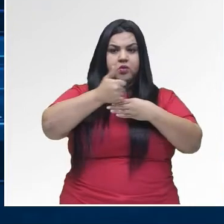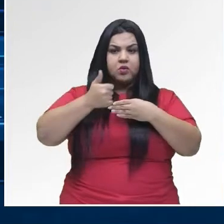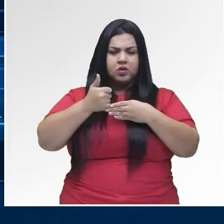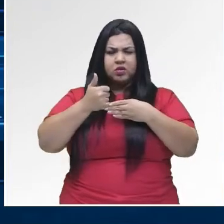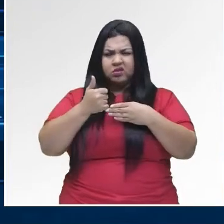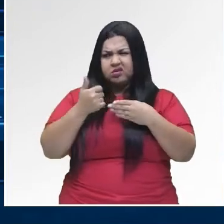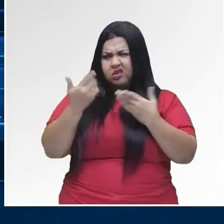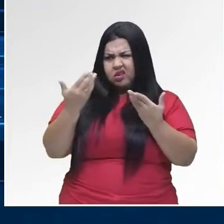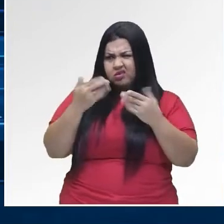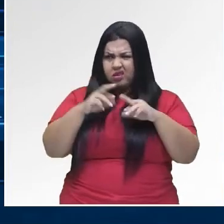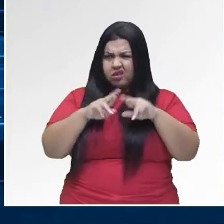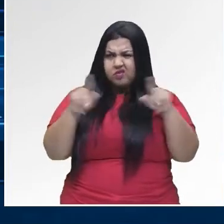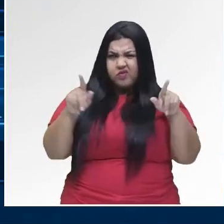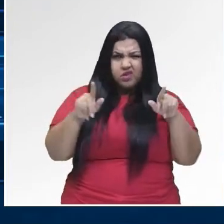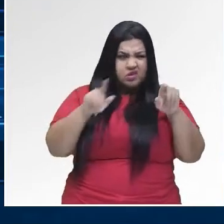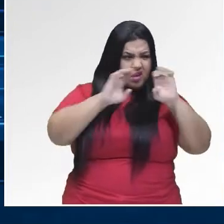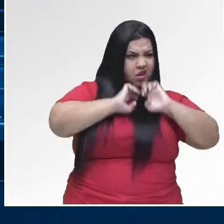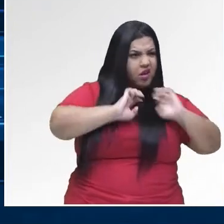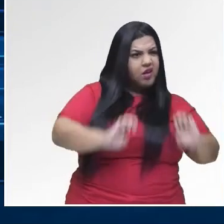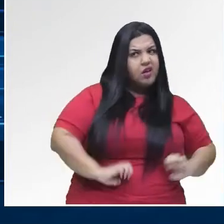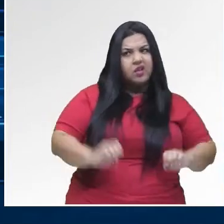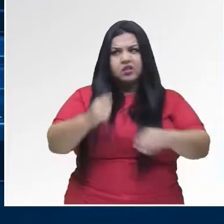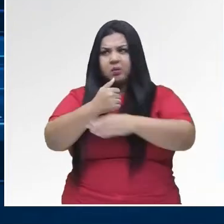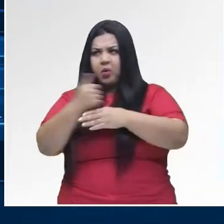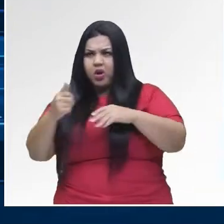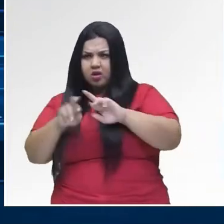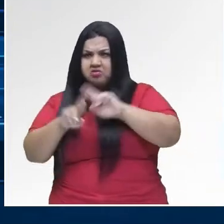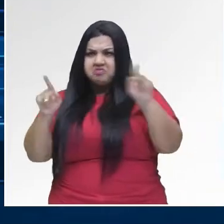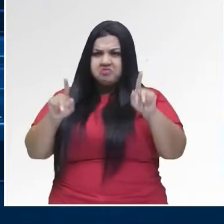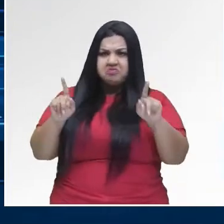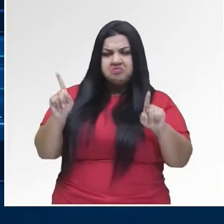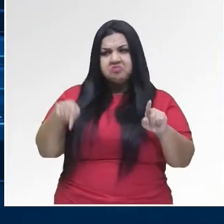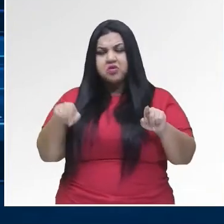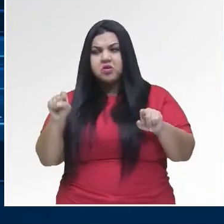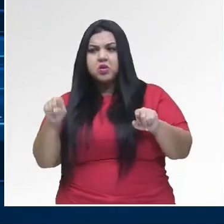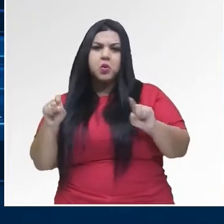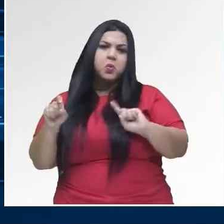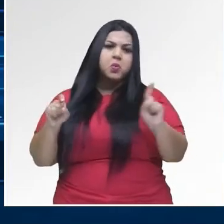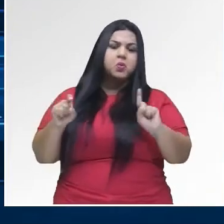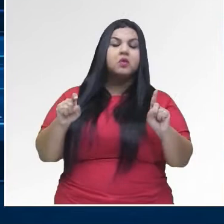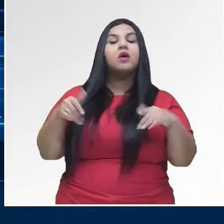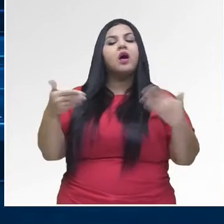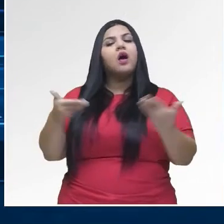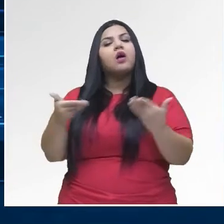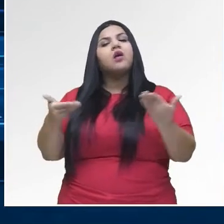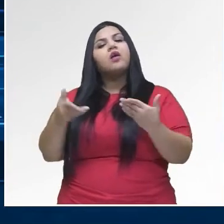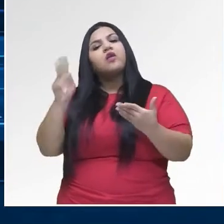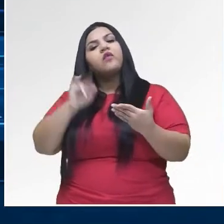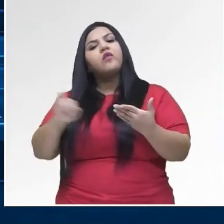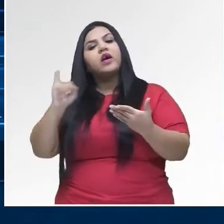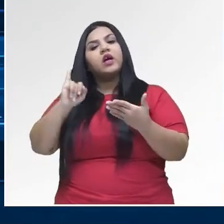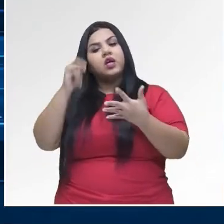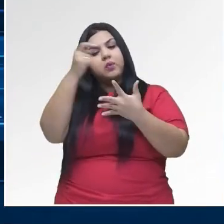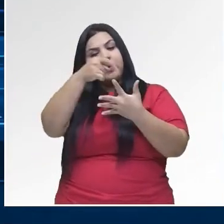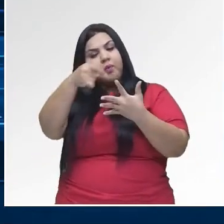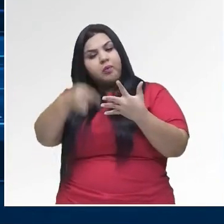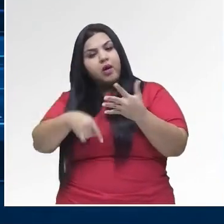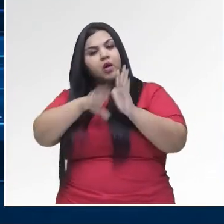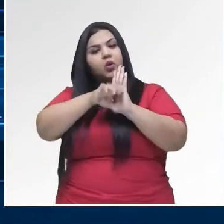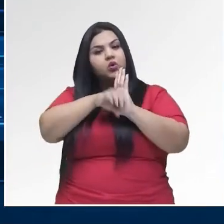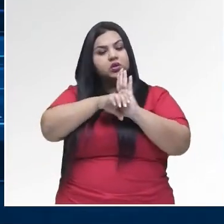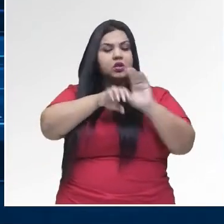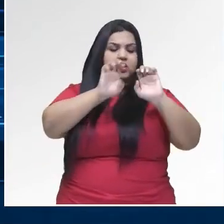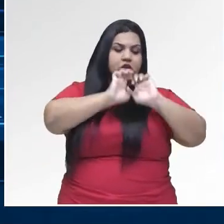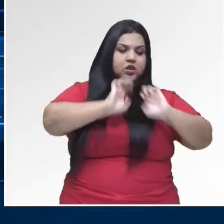tem diferença? Será que não tem diferença? A gente vai, então, agora trabalhar um pouco esses conceitos de ética e